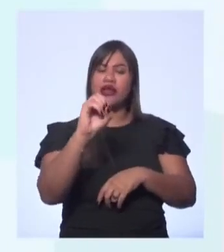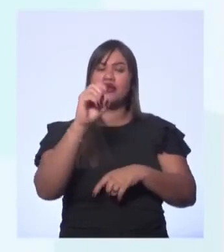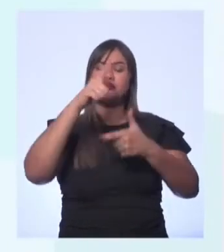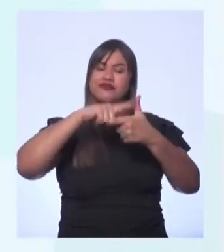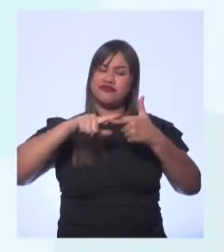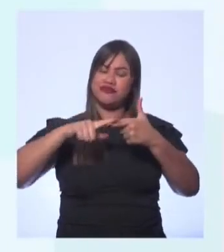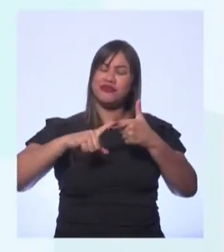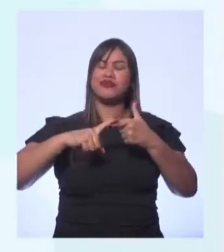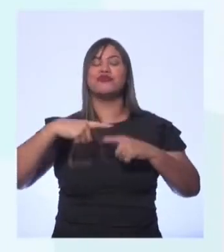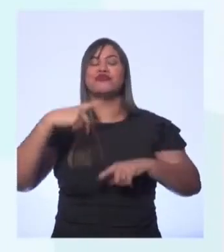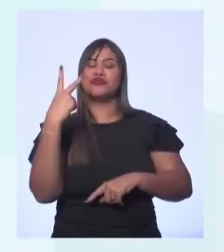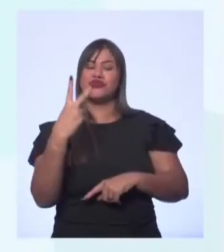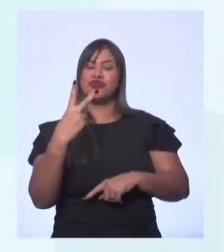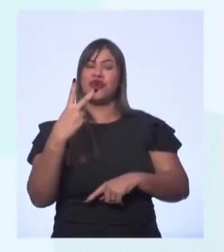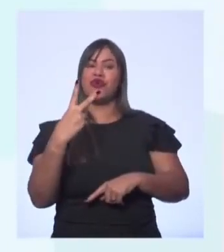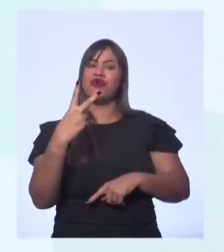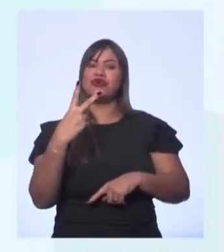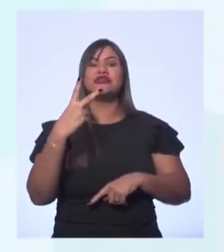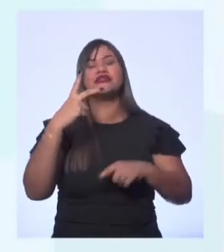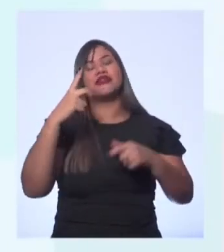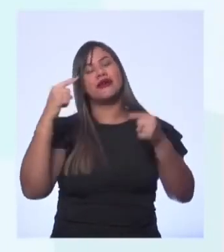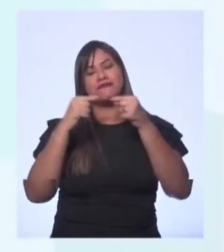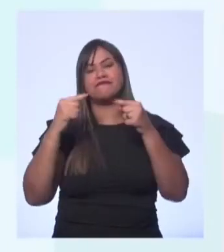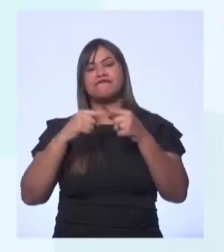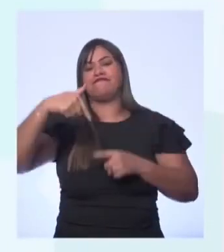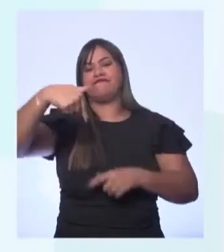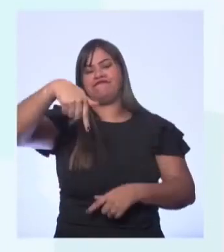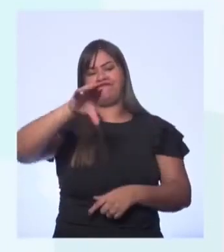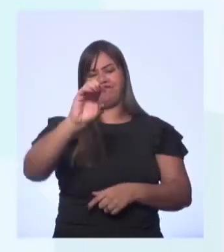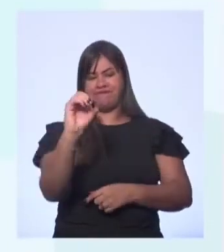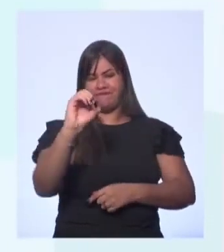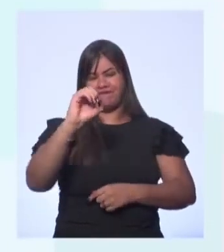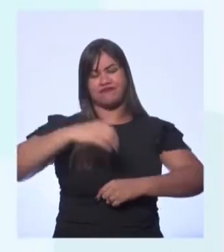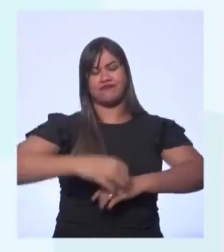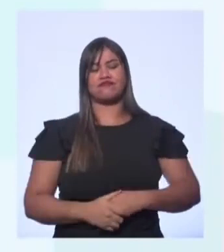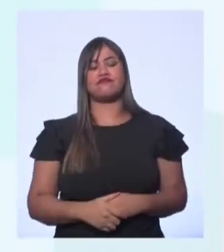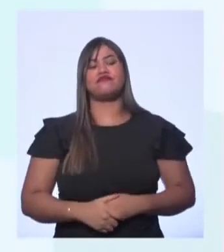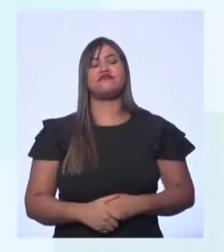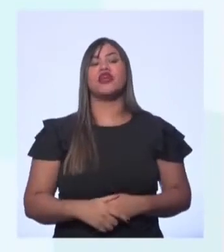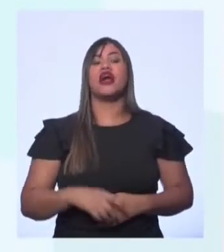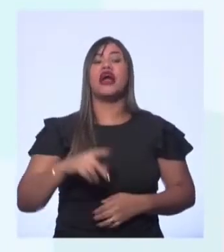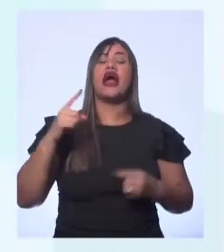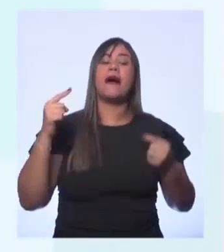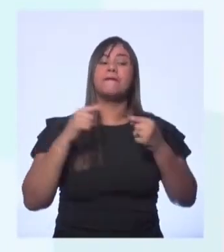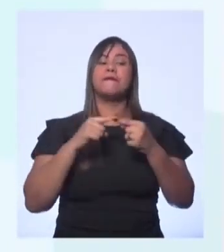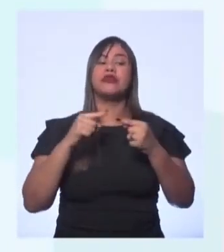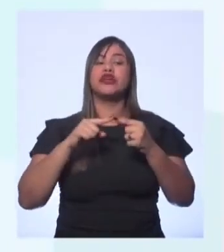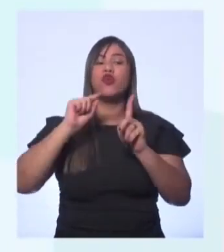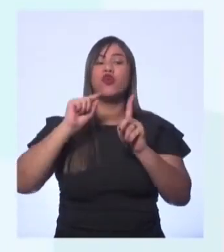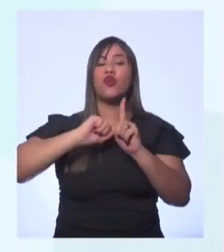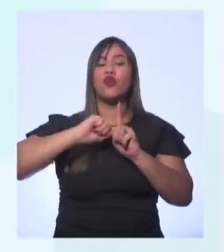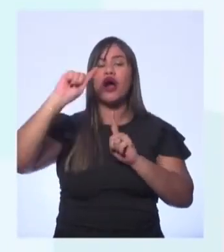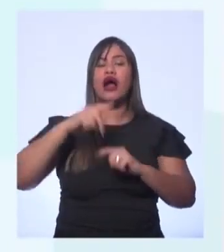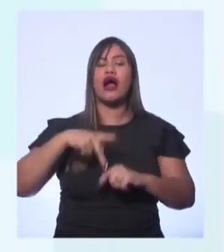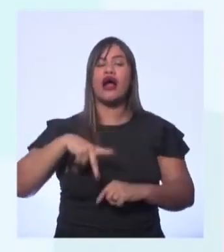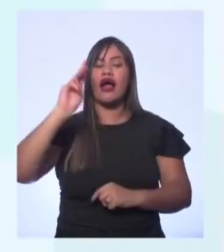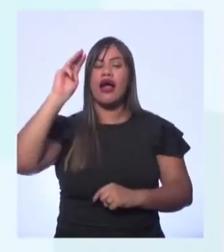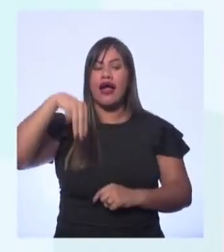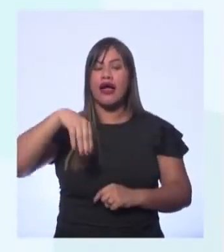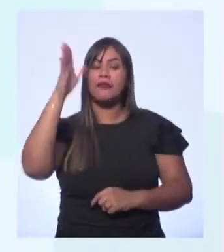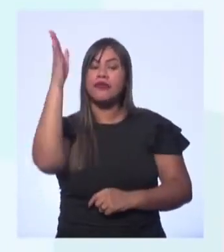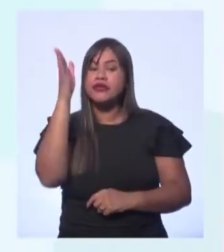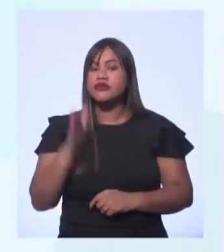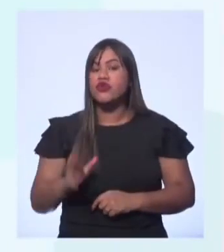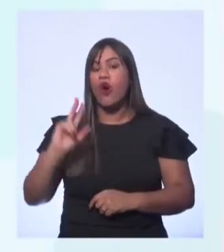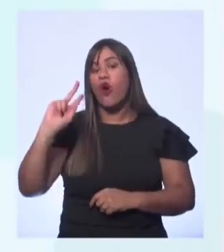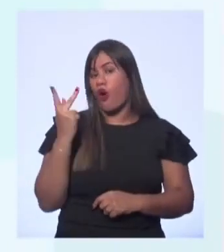14 dividido por 2 é 7, é só colocar o zero do lado. E aí a unidade vai ser quilômetros, e esse traço de divisão virou por